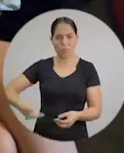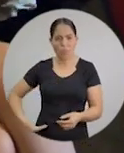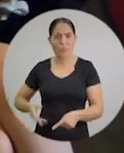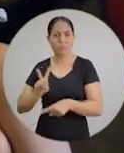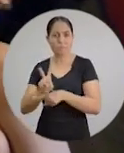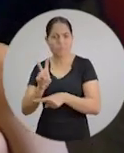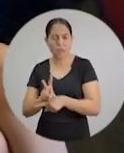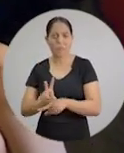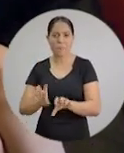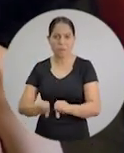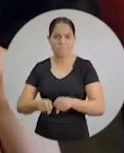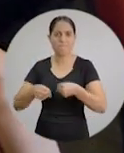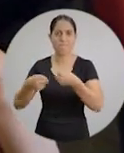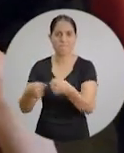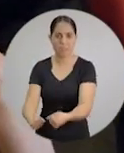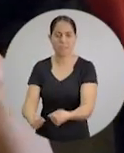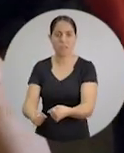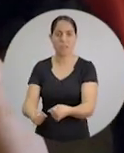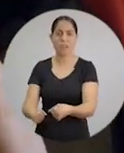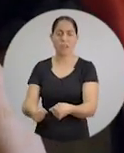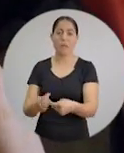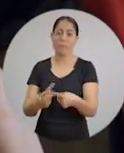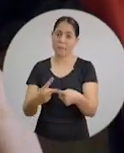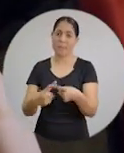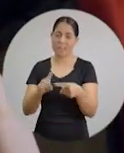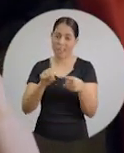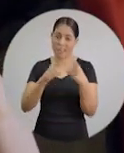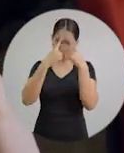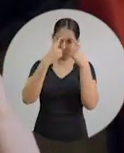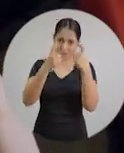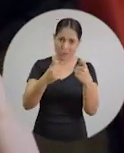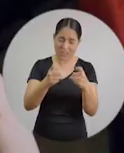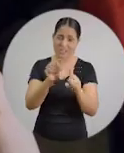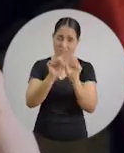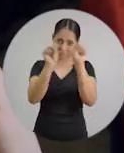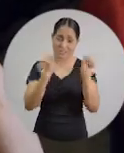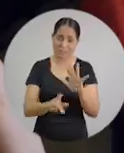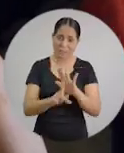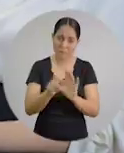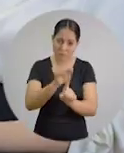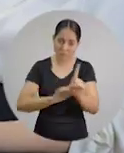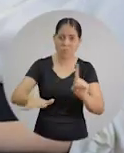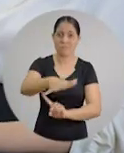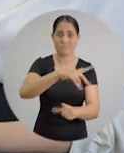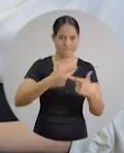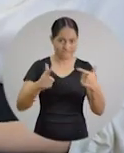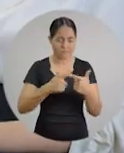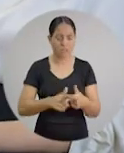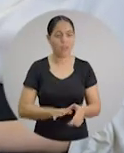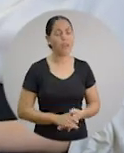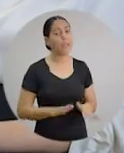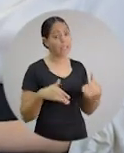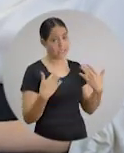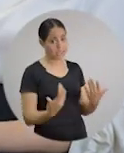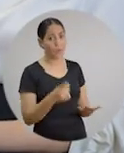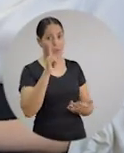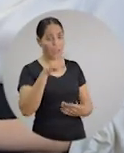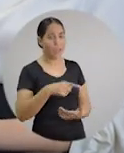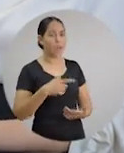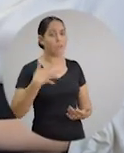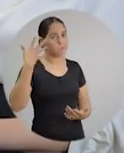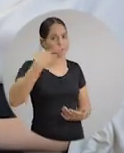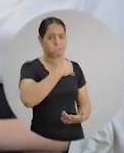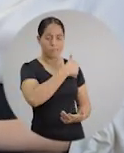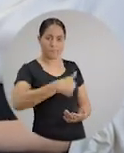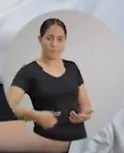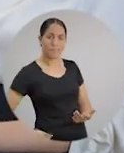poder enfrentar essa violência, né, que é uma violência sistemática hoje na nossa sociedade. E políticas públicas são